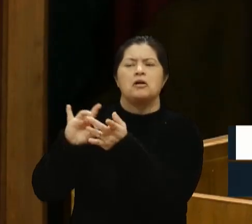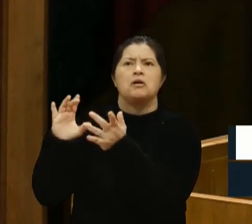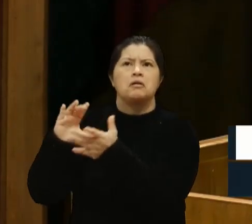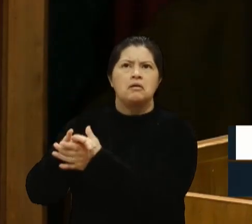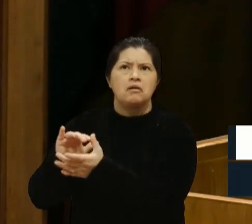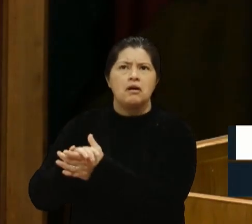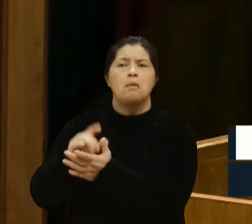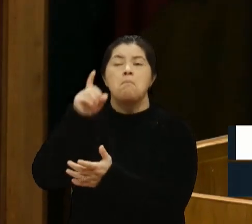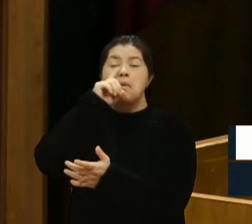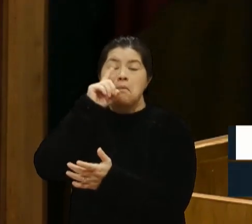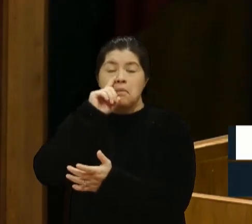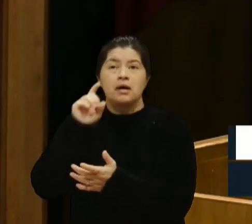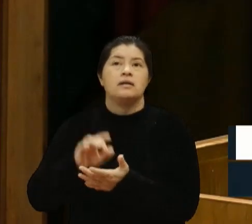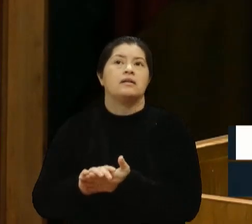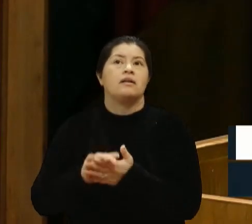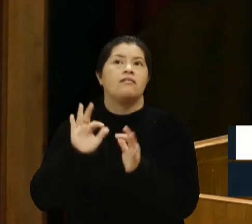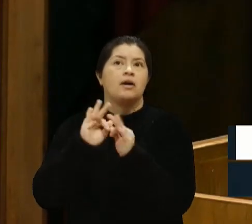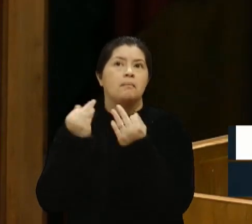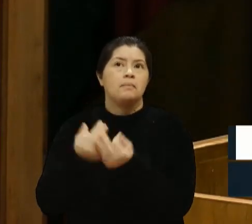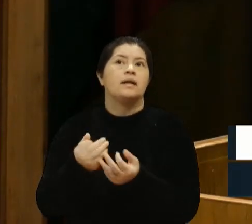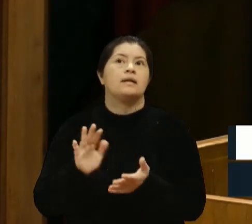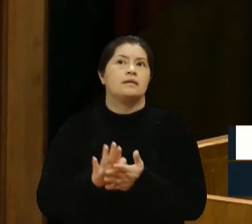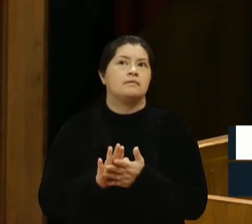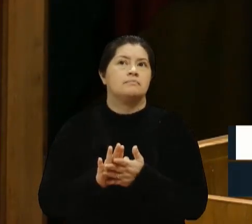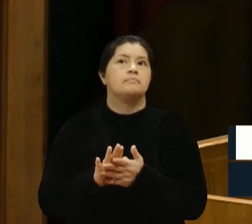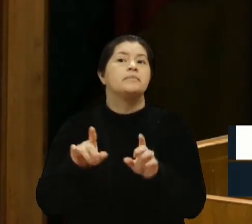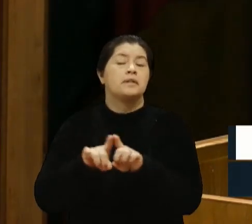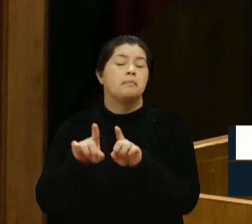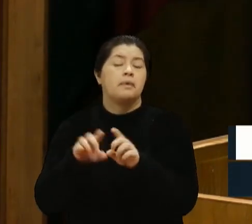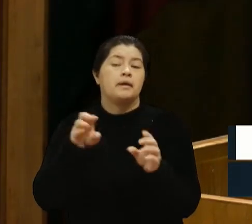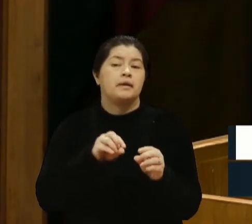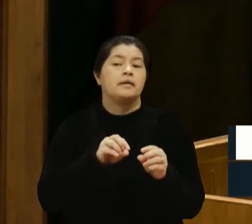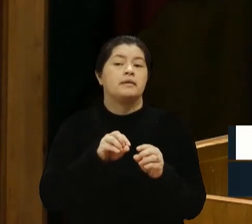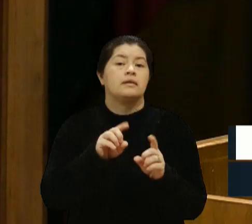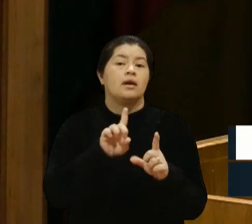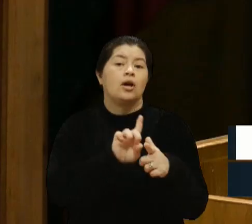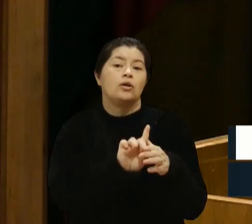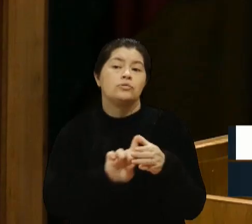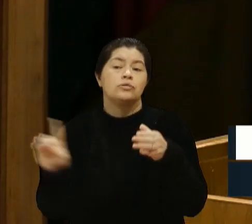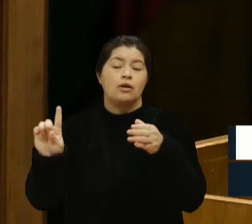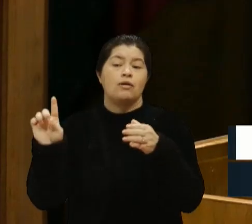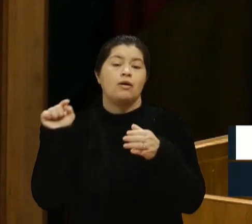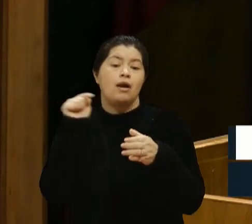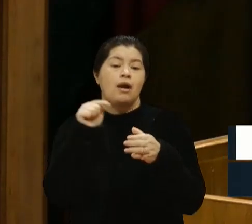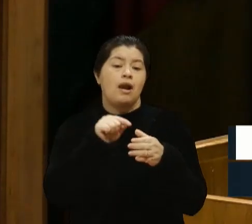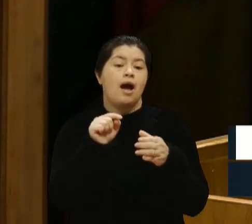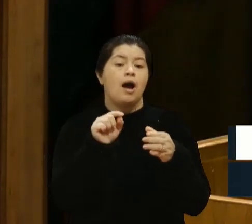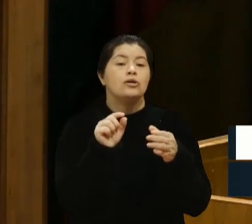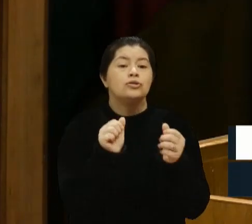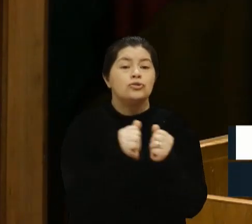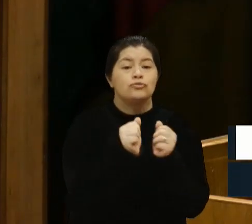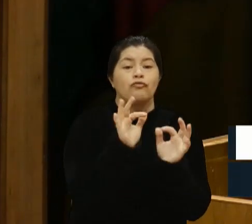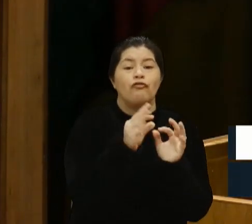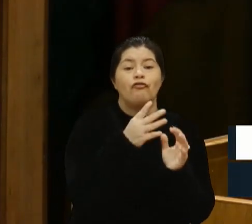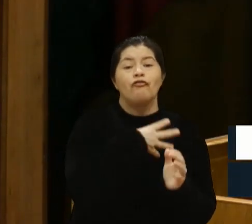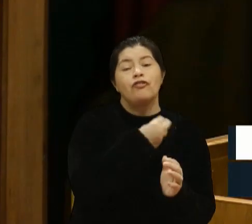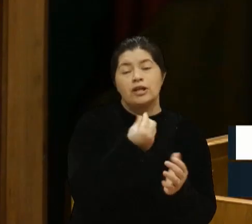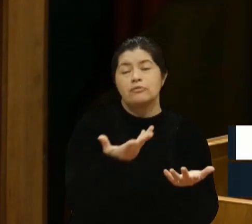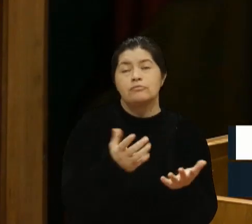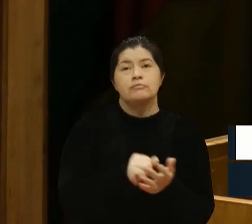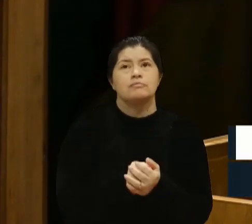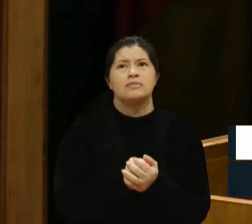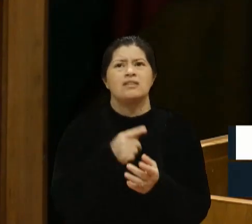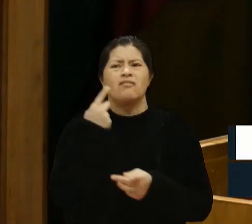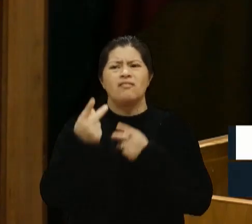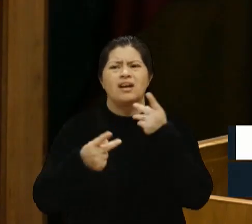a mãe de família, que a maioria é o pai que abandona, mas a mãe também que saiu de casa e deixou com o pai os filhos, mas a maioria das vezes é o pai que saiu. E eu não estou